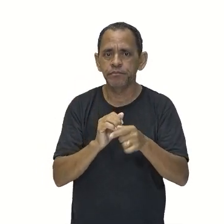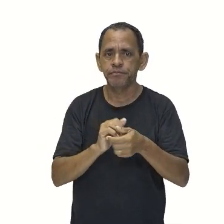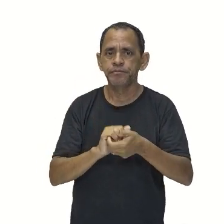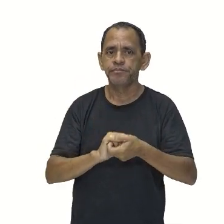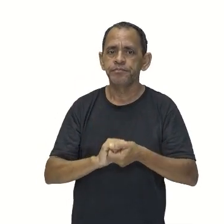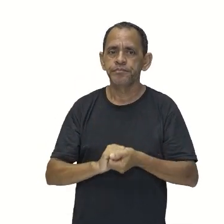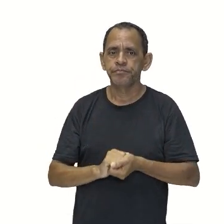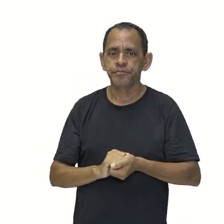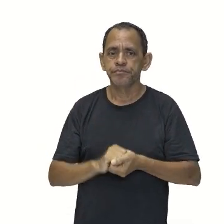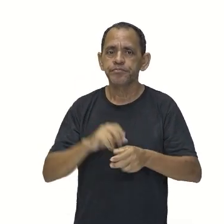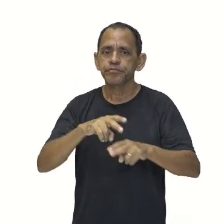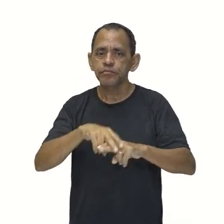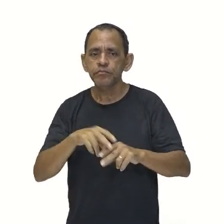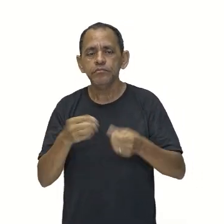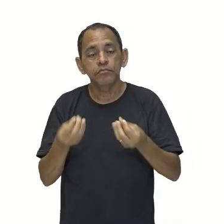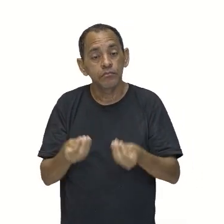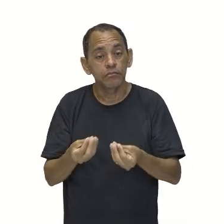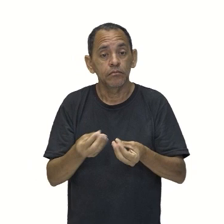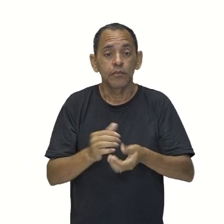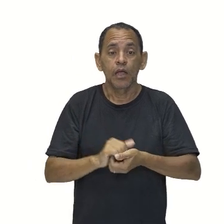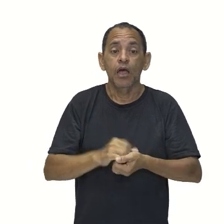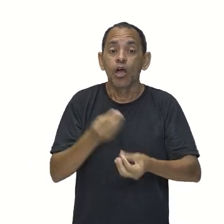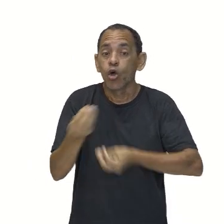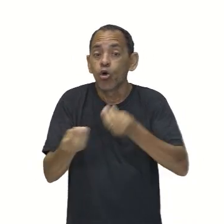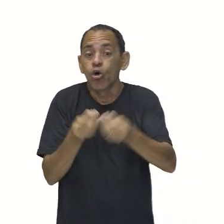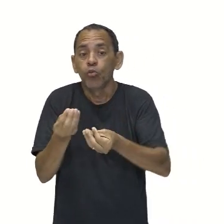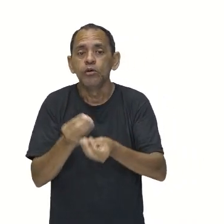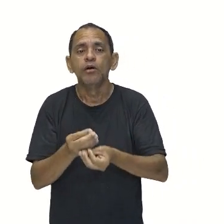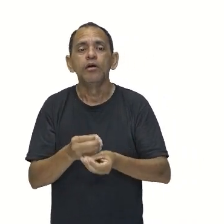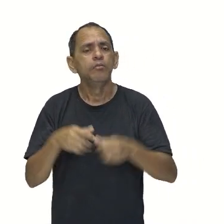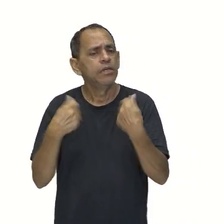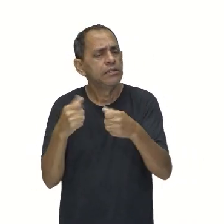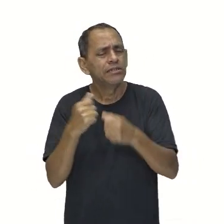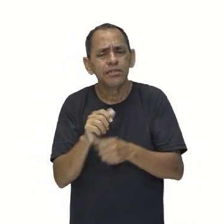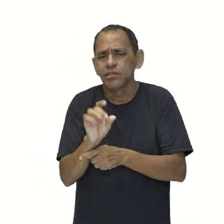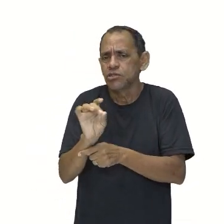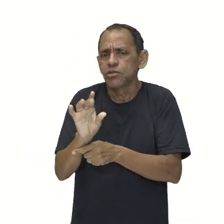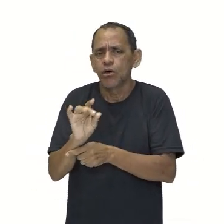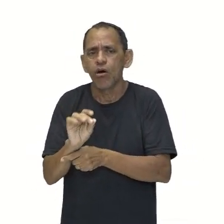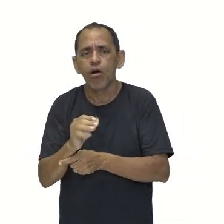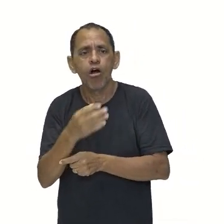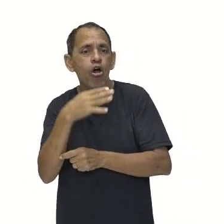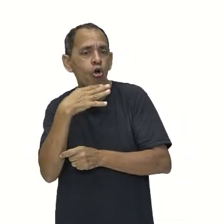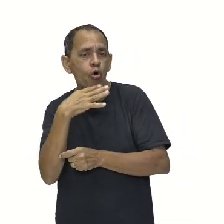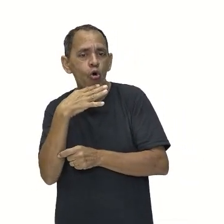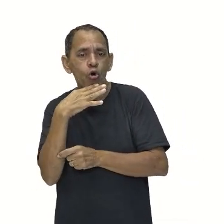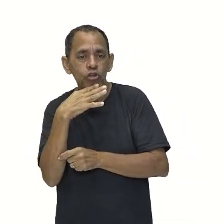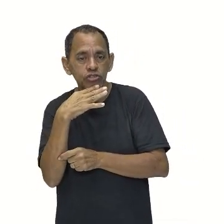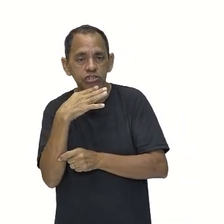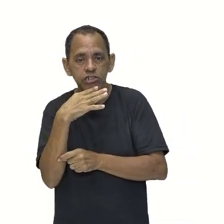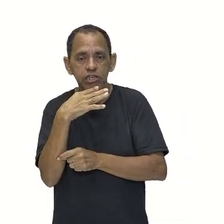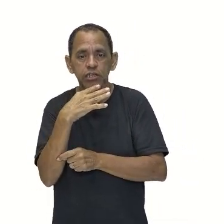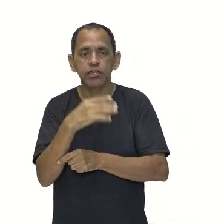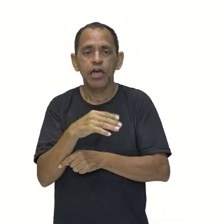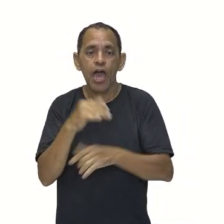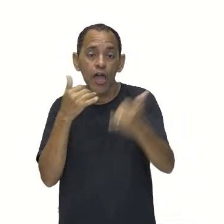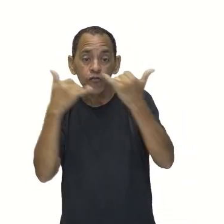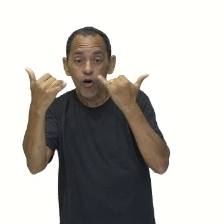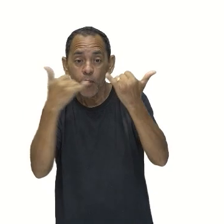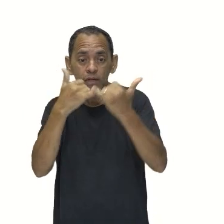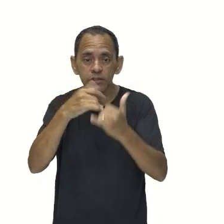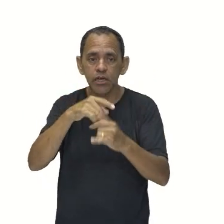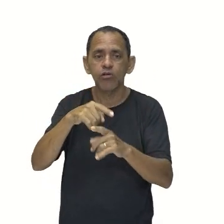basta conhecer um. Então, aqui é A, aqui é A, aqui é A e aqui é A.